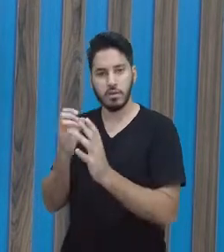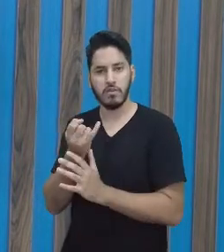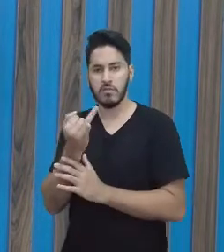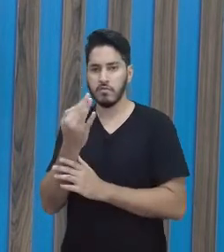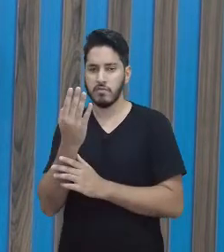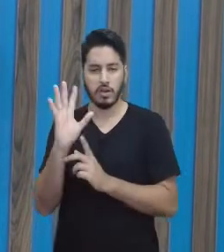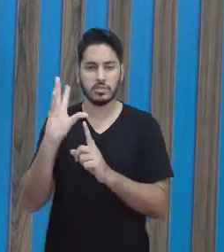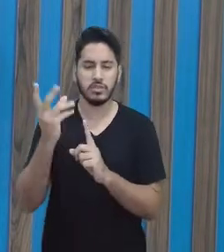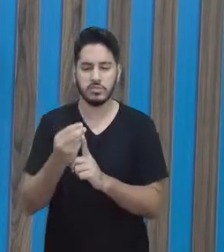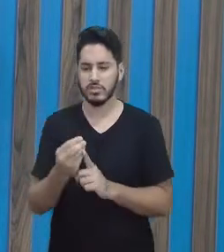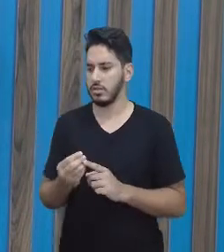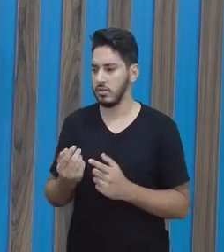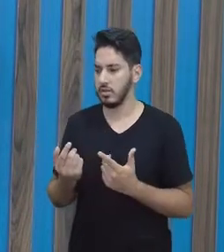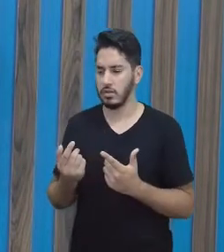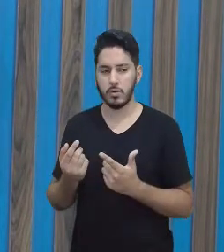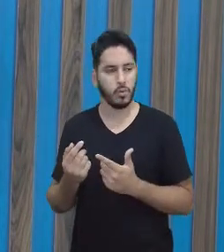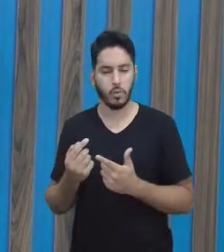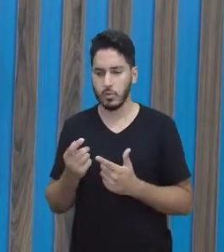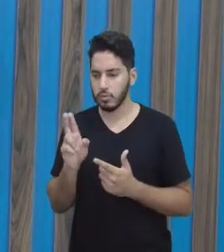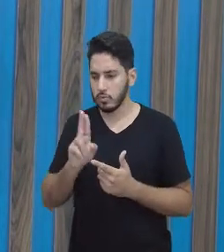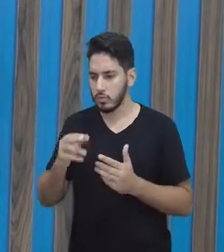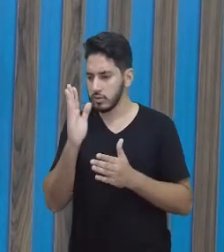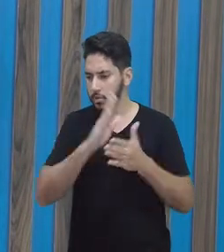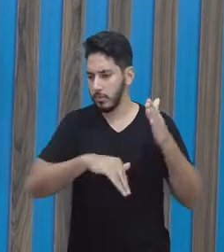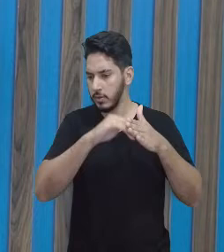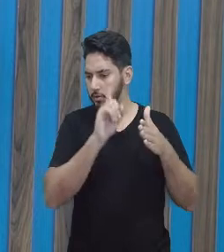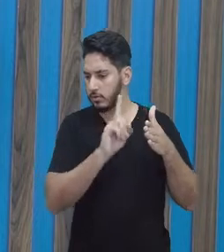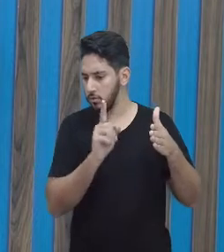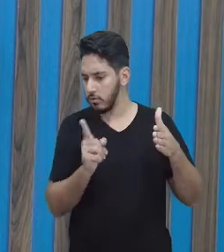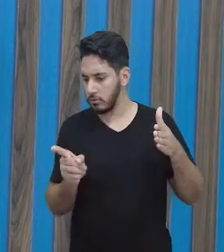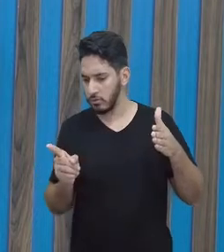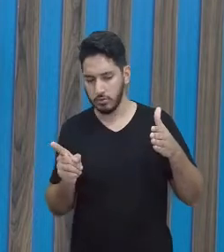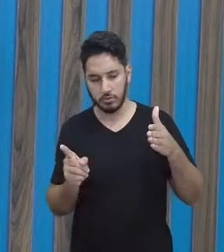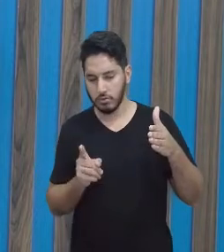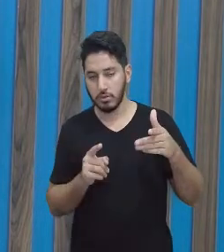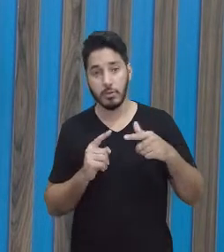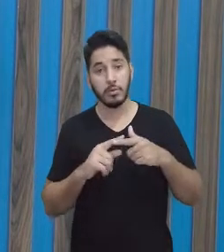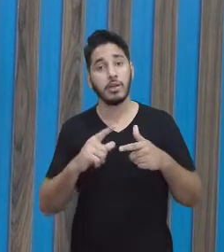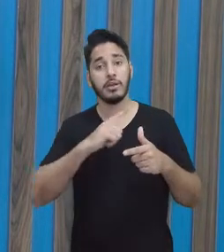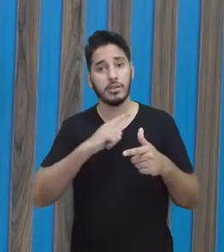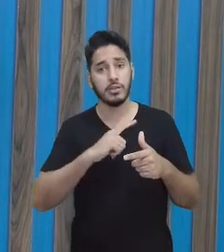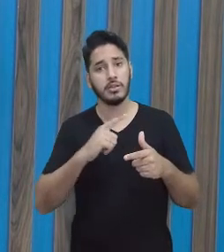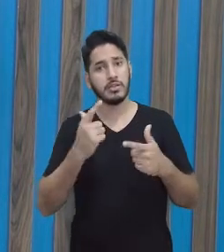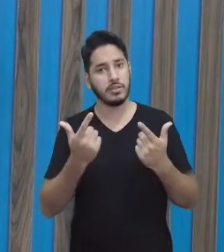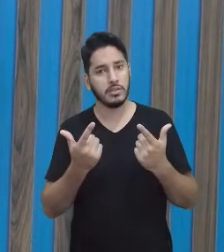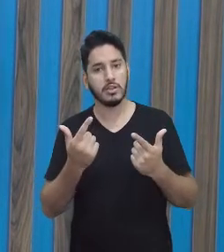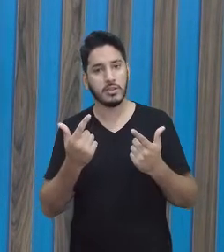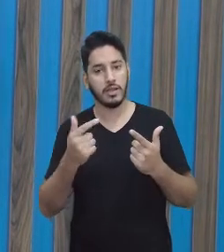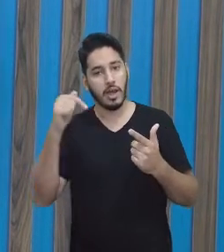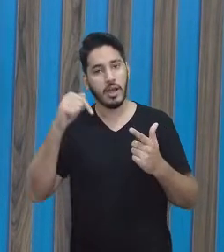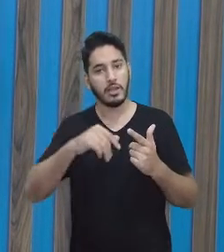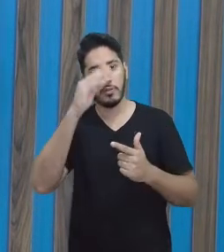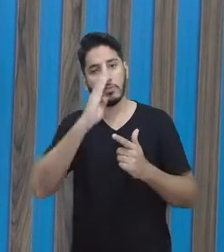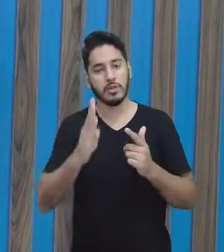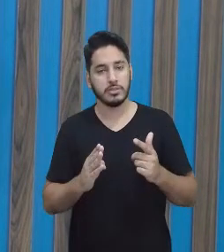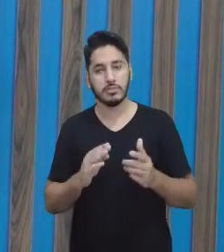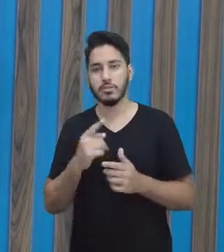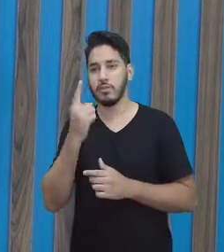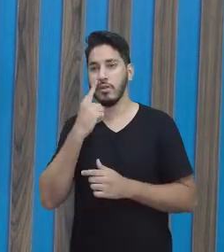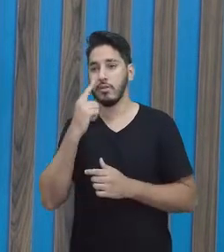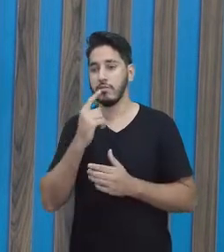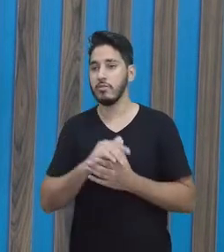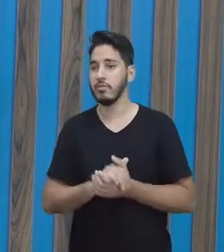artistas faziam cerâmica e ele ficou envergonhado, porque ele tinha uma oficina cerâmica e ele não valorizava aquilo. Vamos